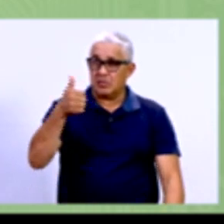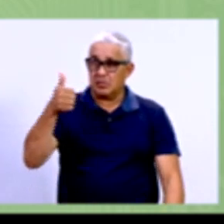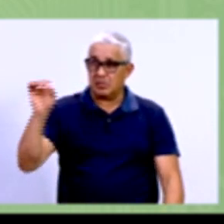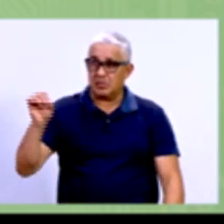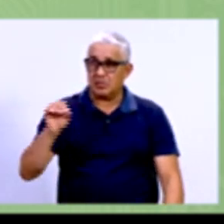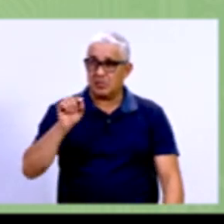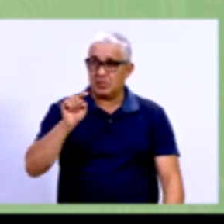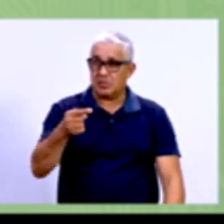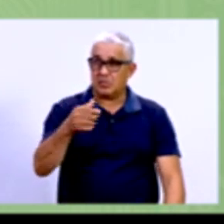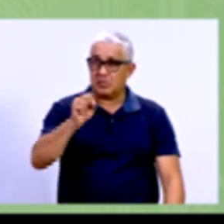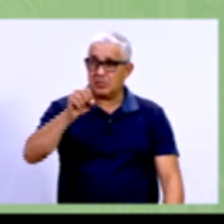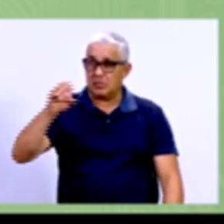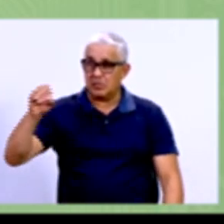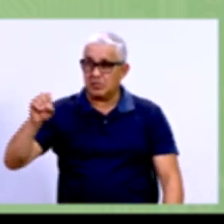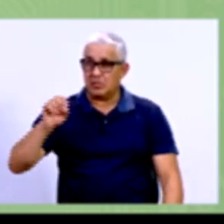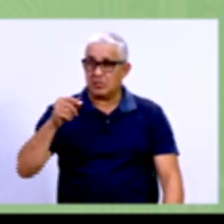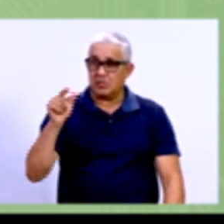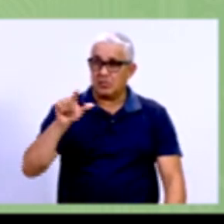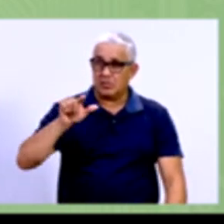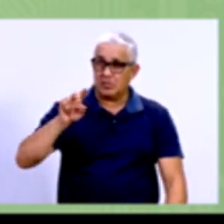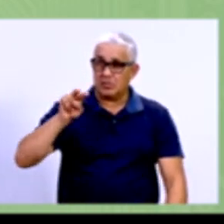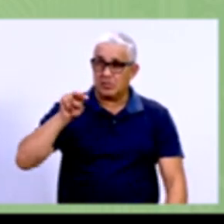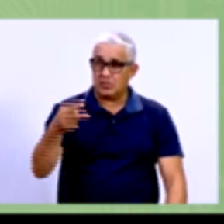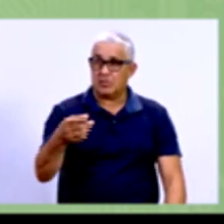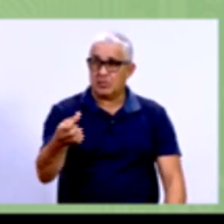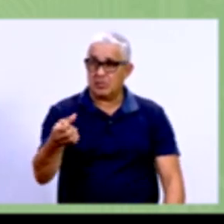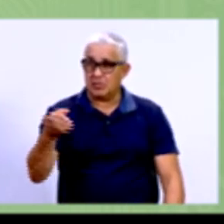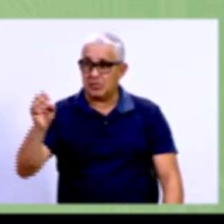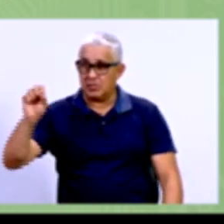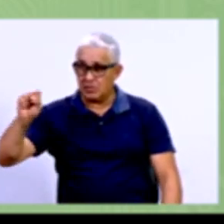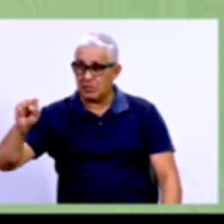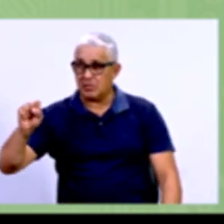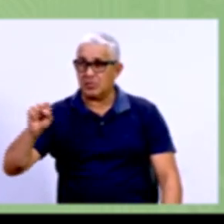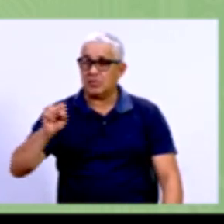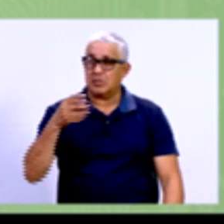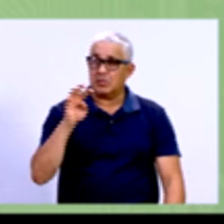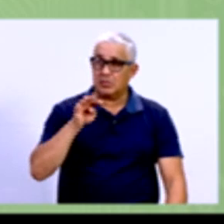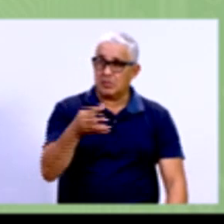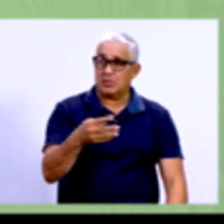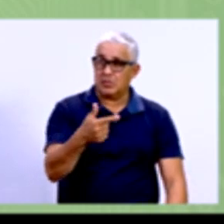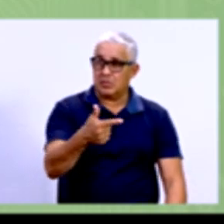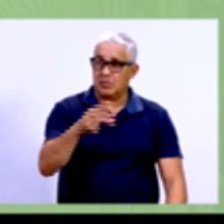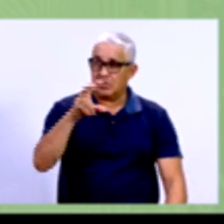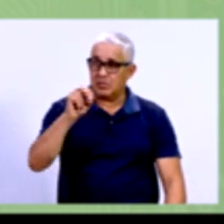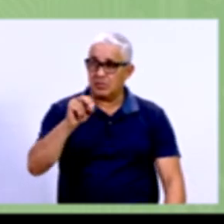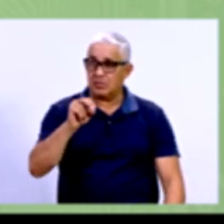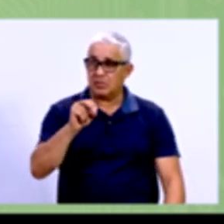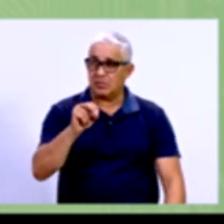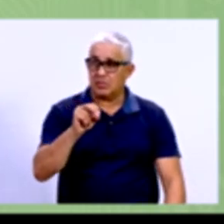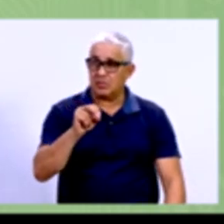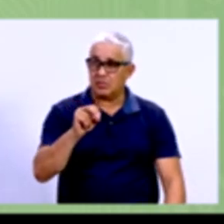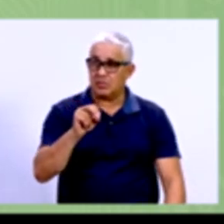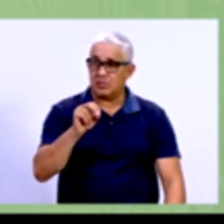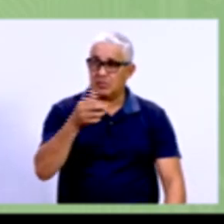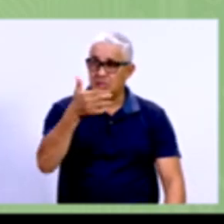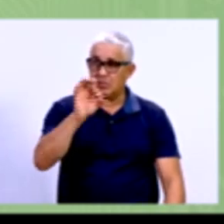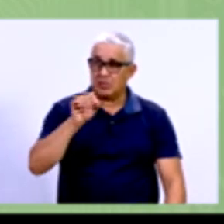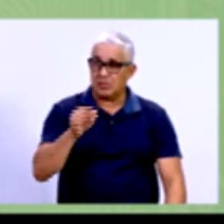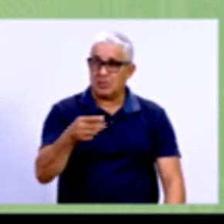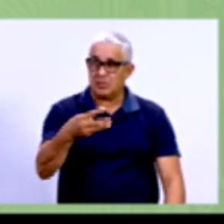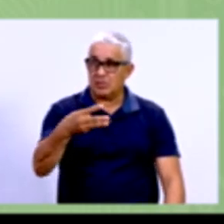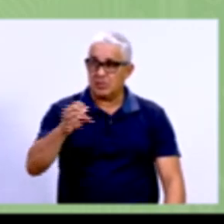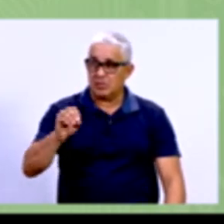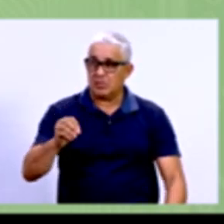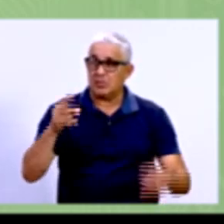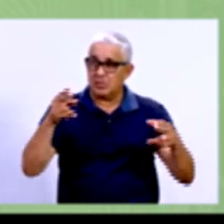600, 4 vezes 670... até chegar no total de x vezes y, que é a soma de todos esses valores. A mesma